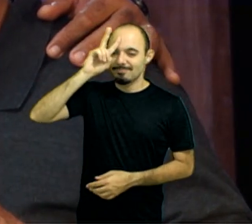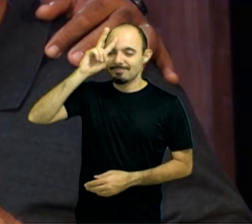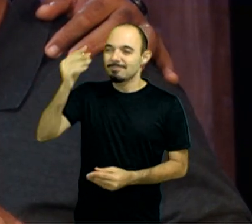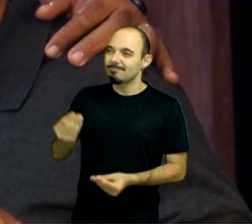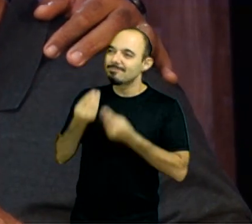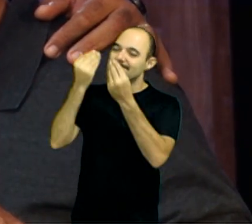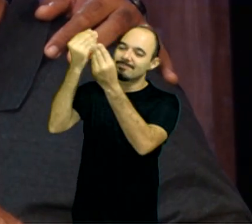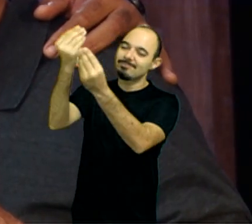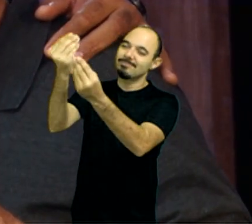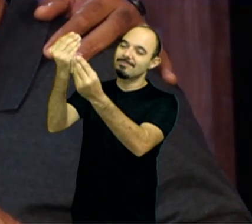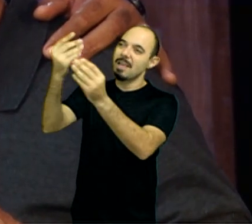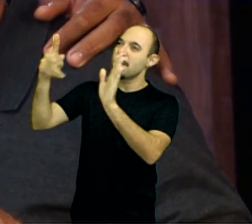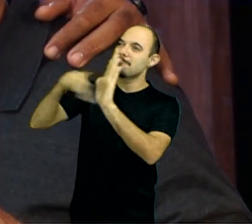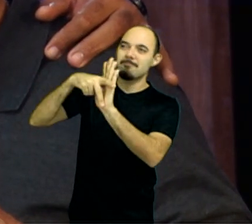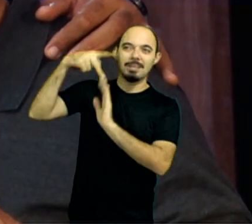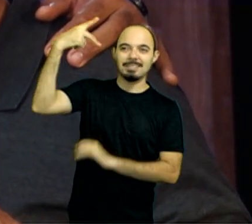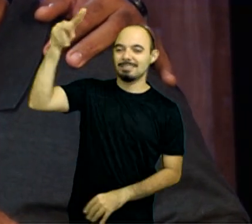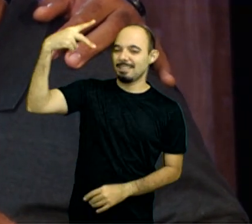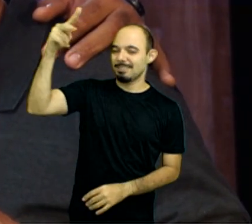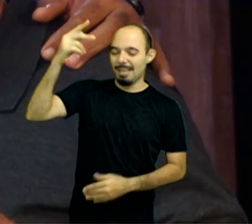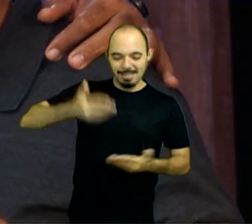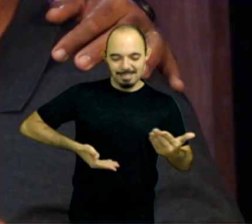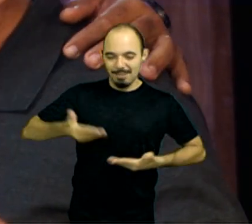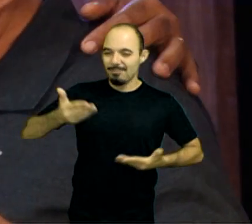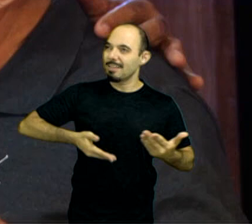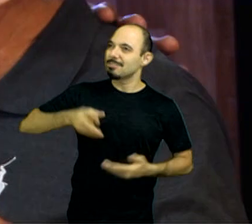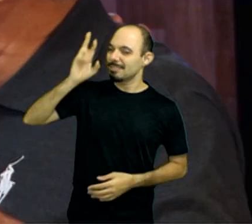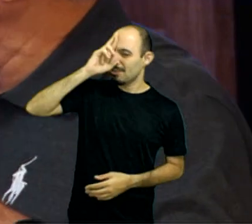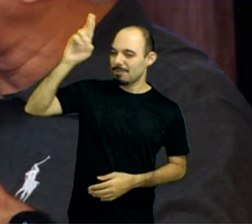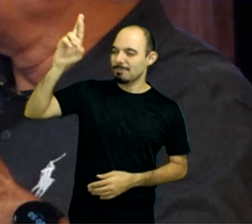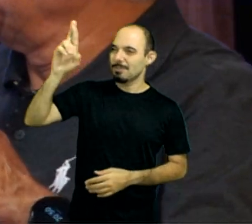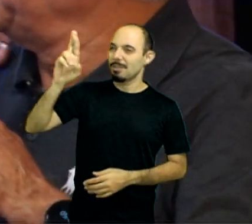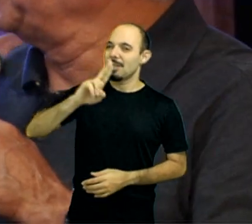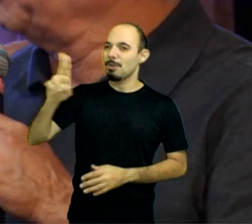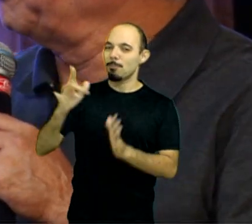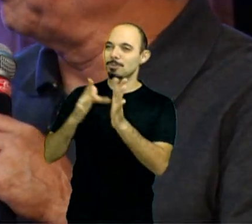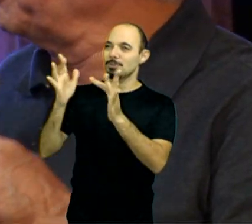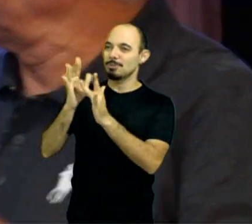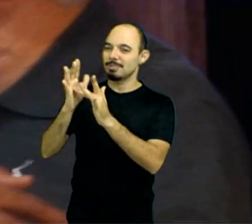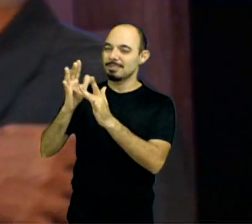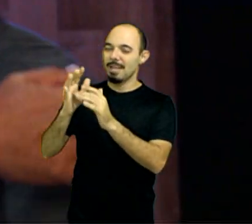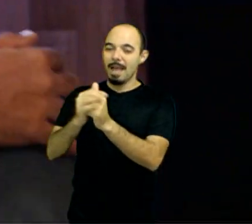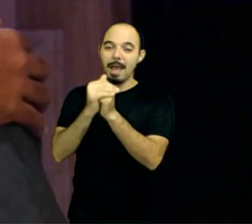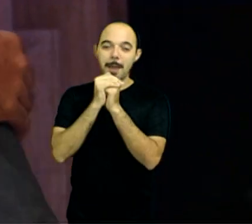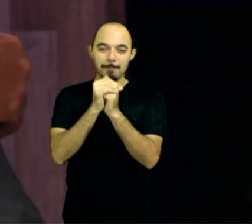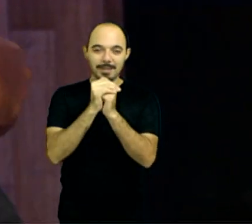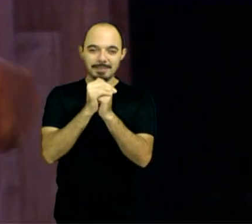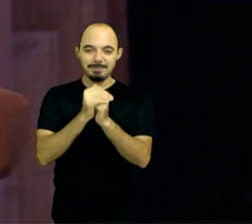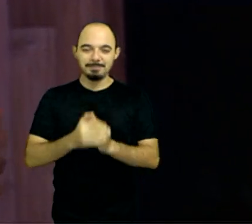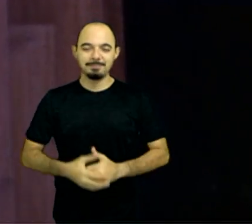ao Senhor em nome de Jesus. Amém, Senhor. Amém. Vamos ver, meu.